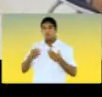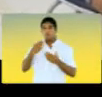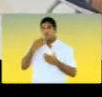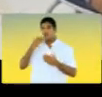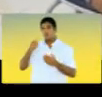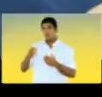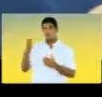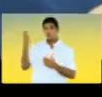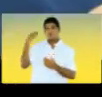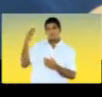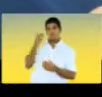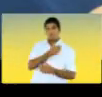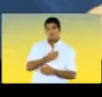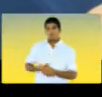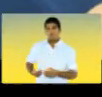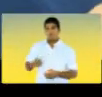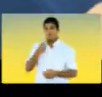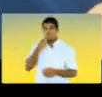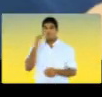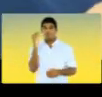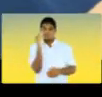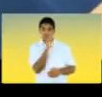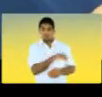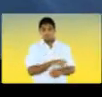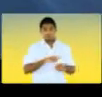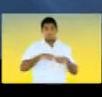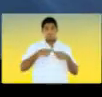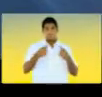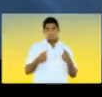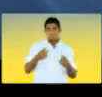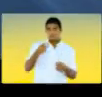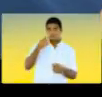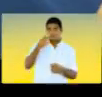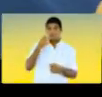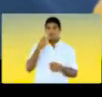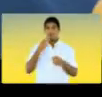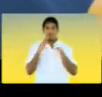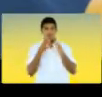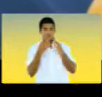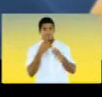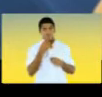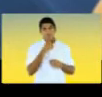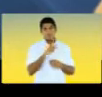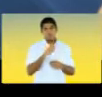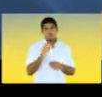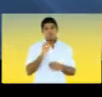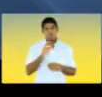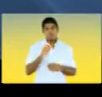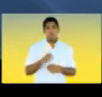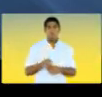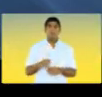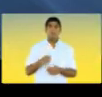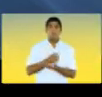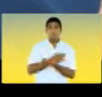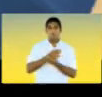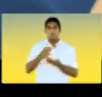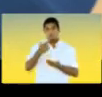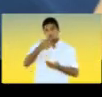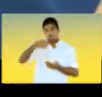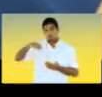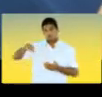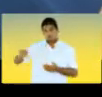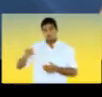do caos que a gestão do Grupo Vermelho tinha deixado. E nós não estamos falando isso da boca para fora, não. Assim que assumiu